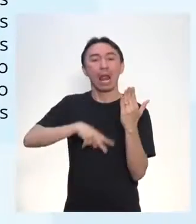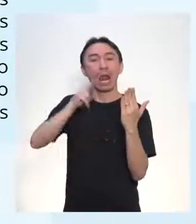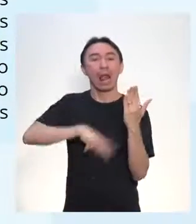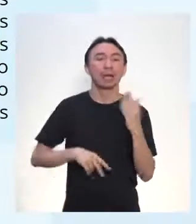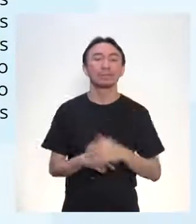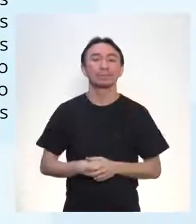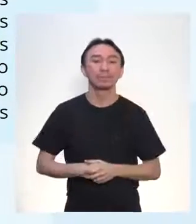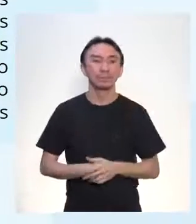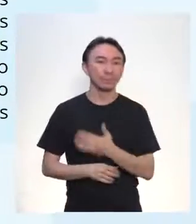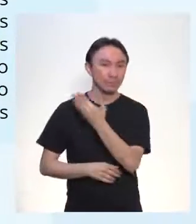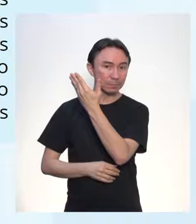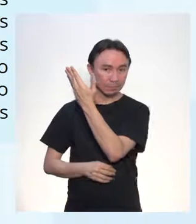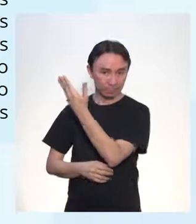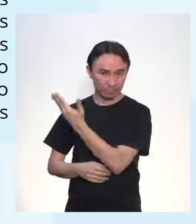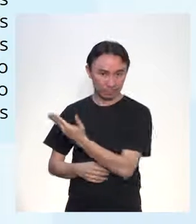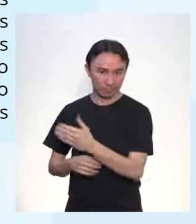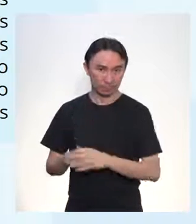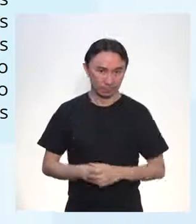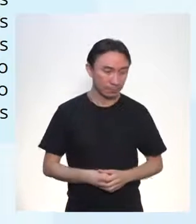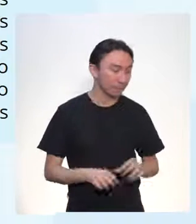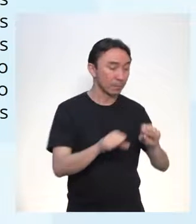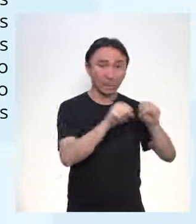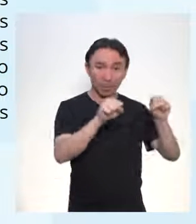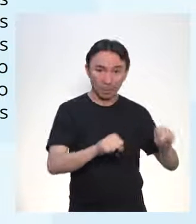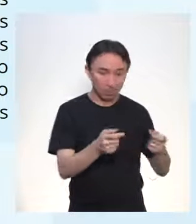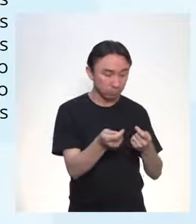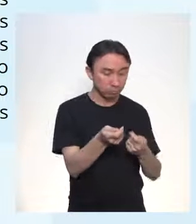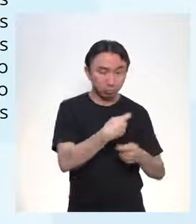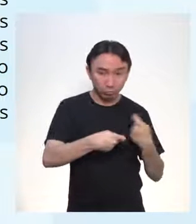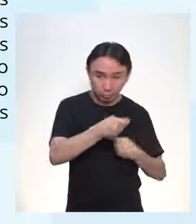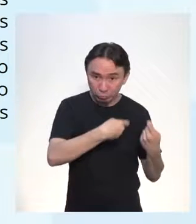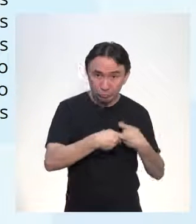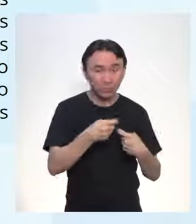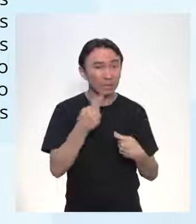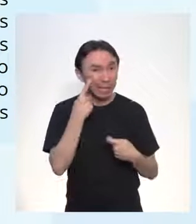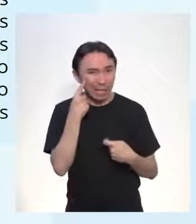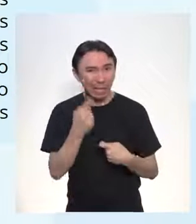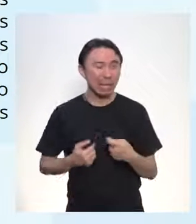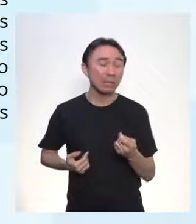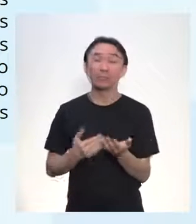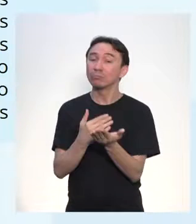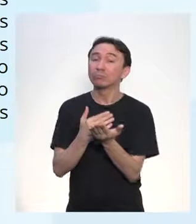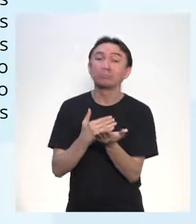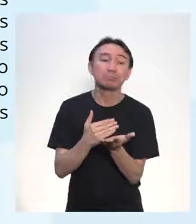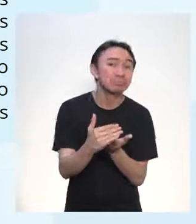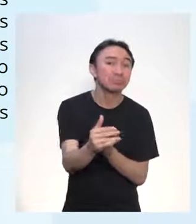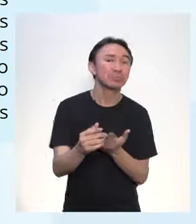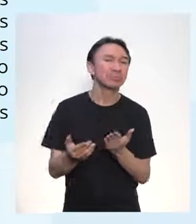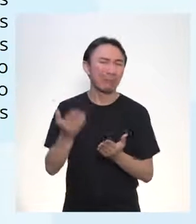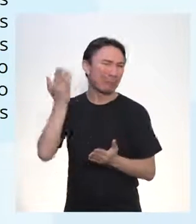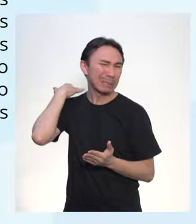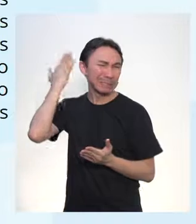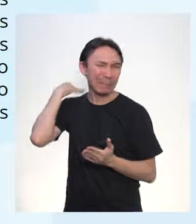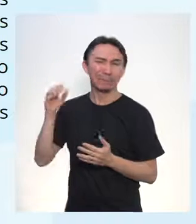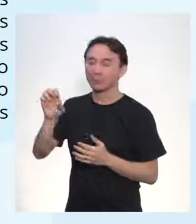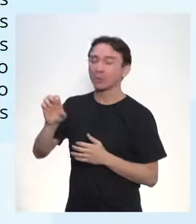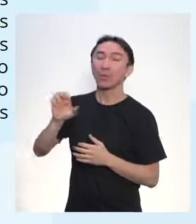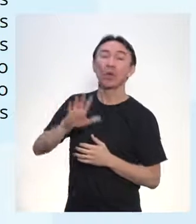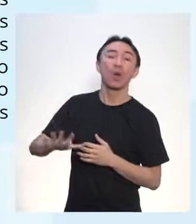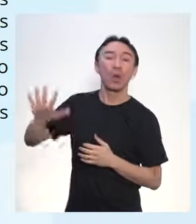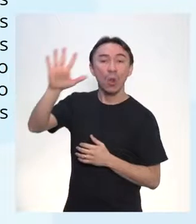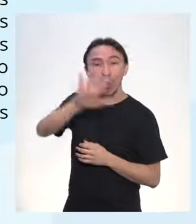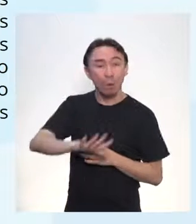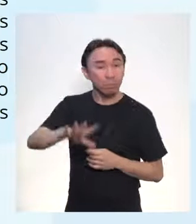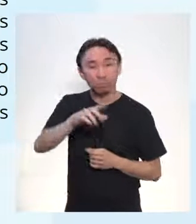lá. O mercantilismo, ele desenvolveu-se numa época em que a economia europeia estava